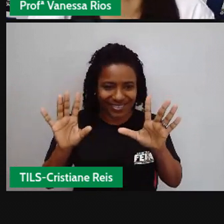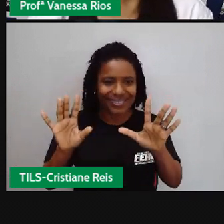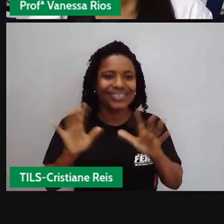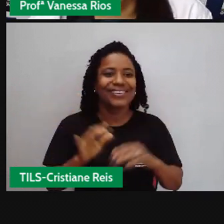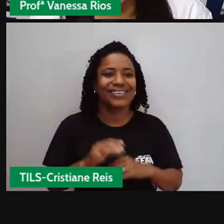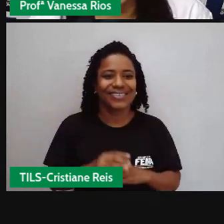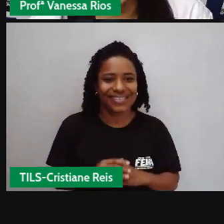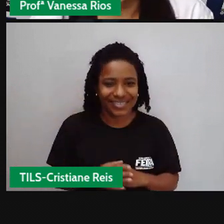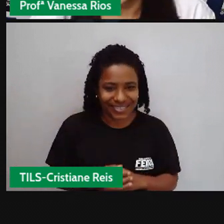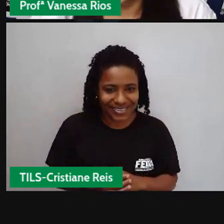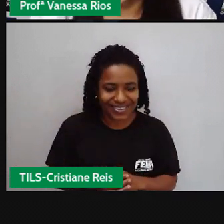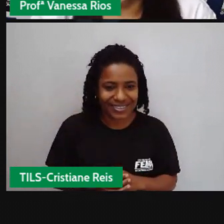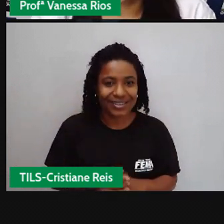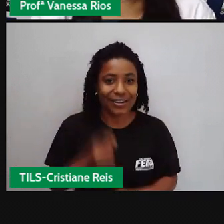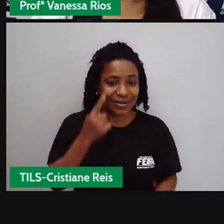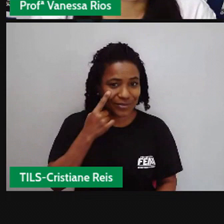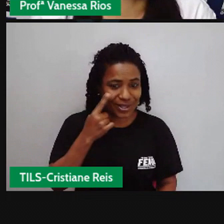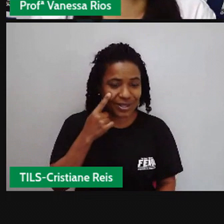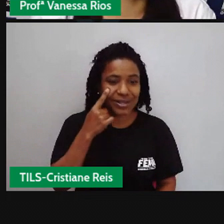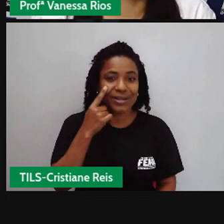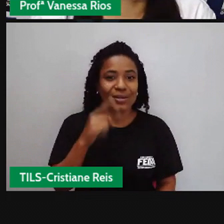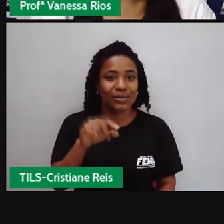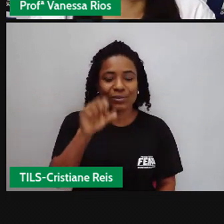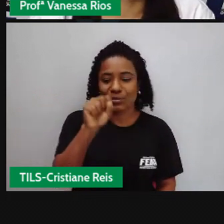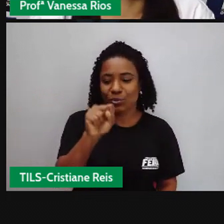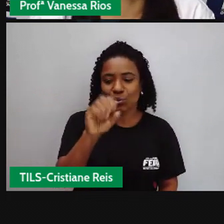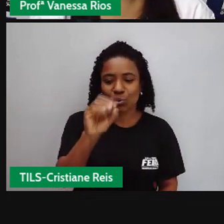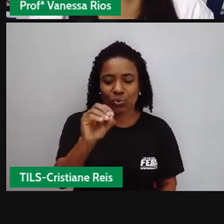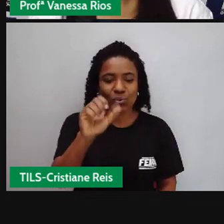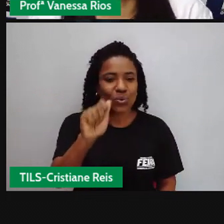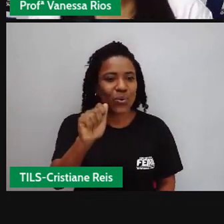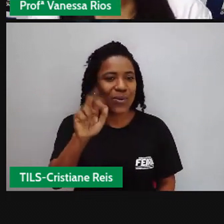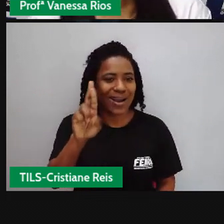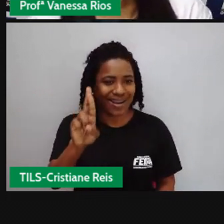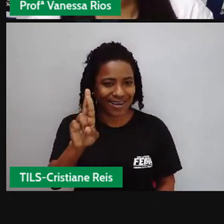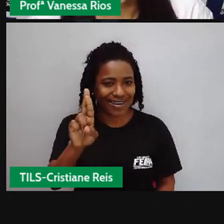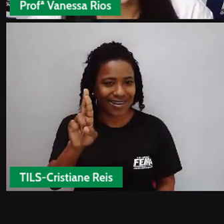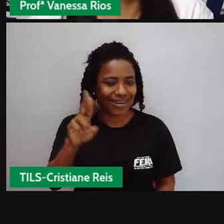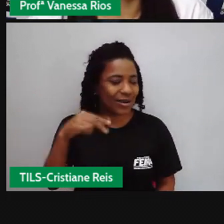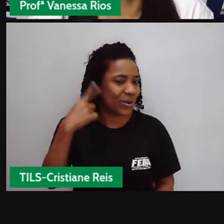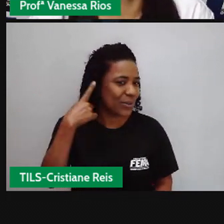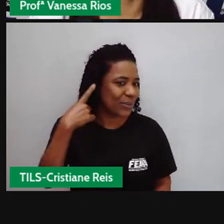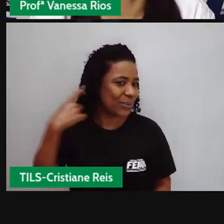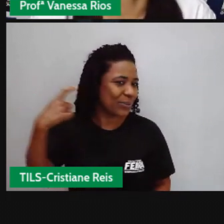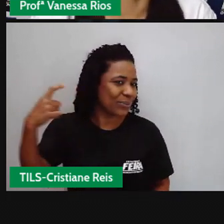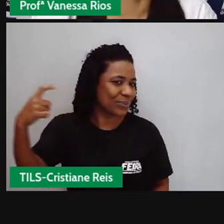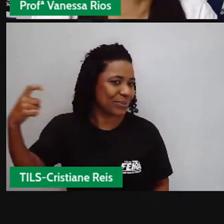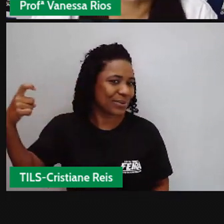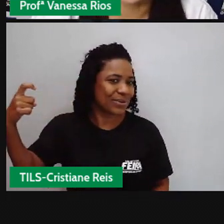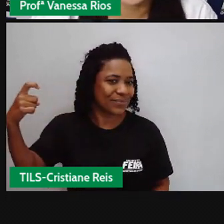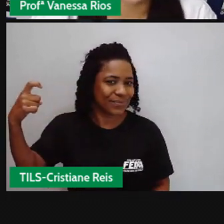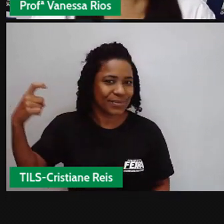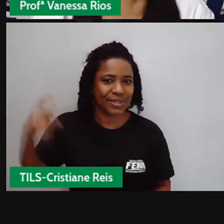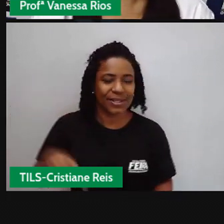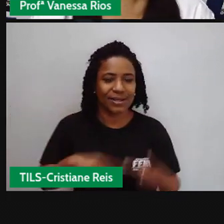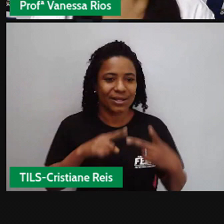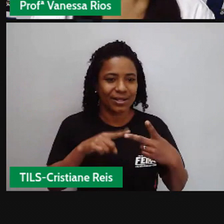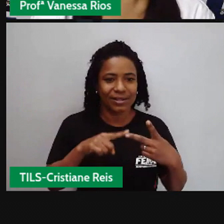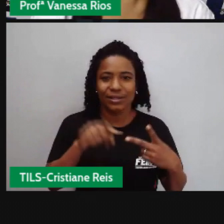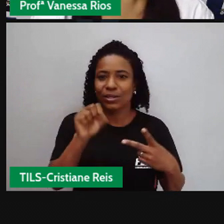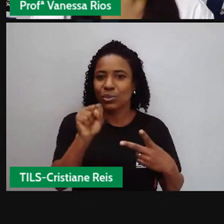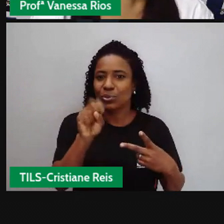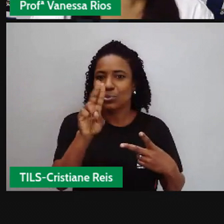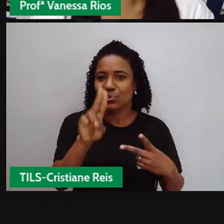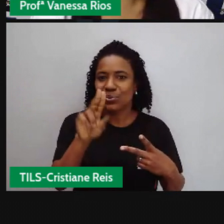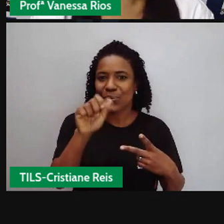eu escrevo com U. Então, suar também vai ser escrito com U. E aí a Pro já colocou também conjugado, porque é um